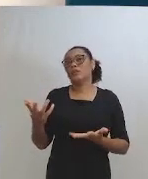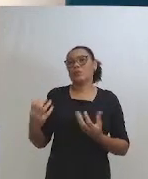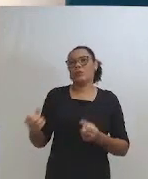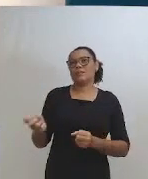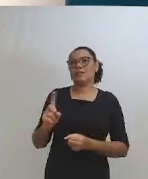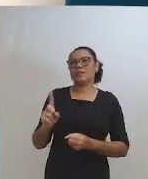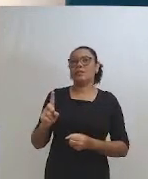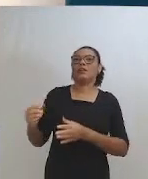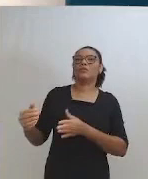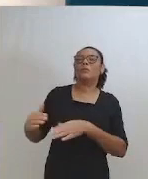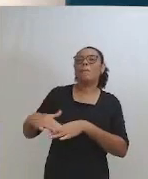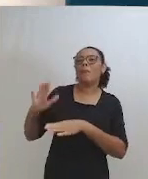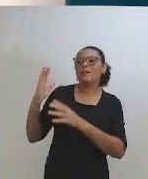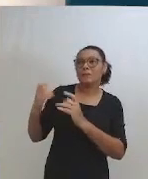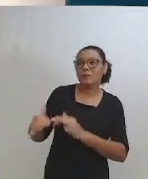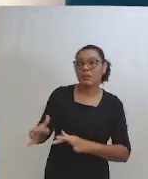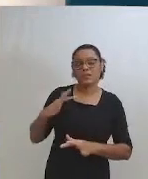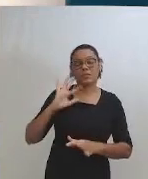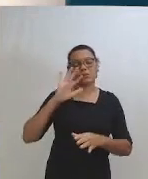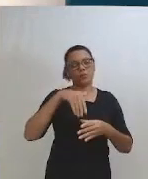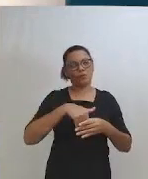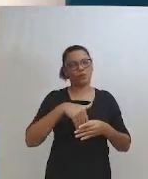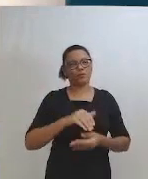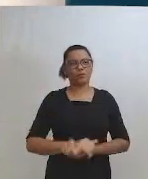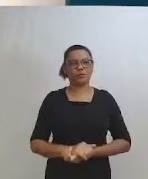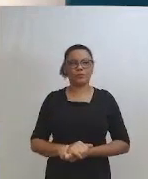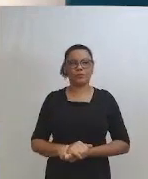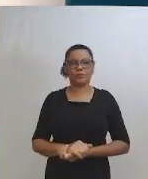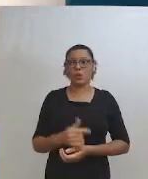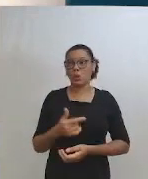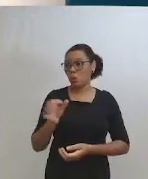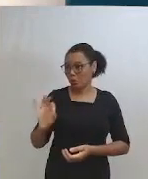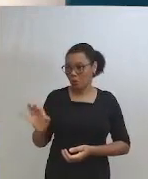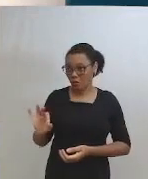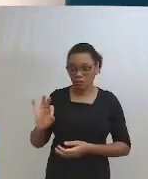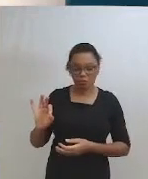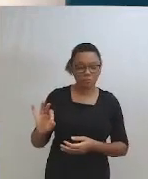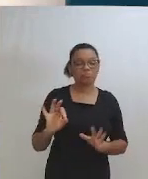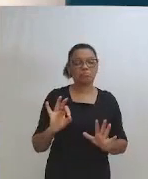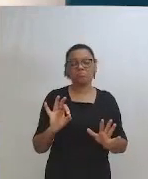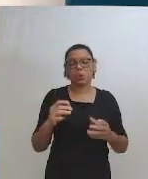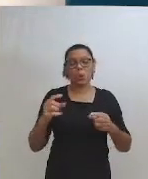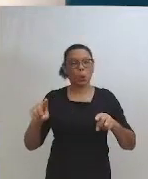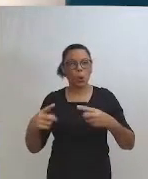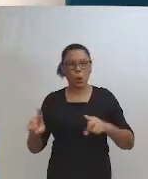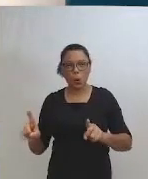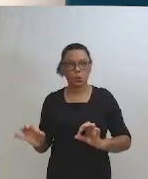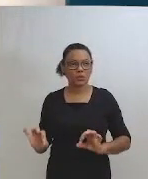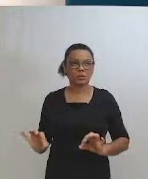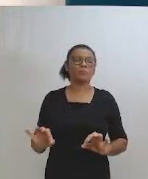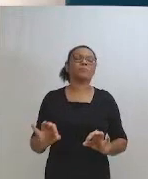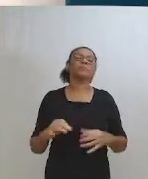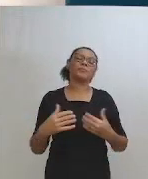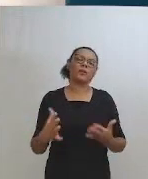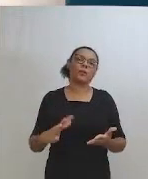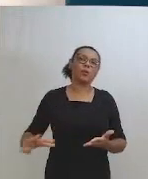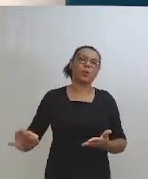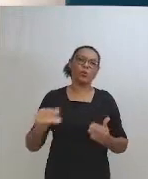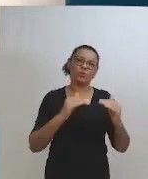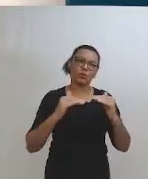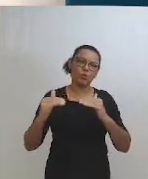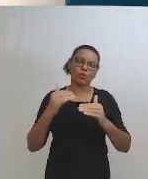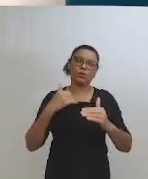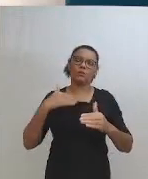É como estou votando. Não há comentários. Fica assim proclamado o resultado por unanimidade nos termos deste voto.